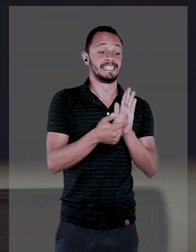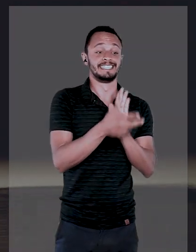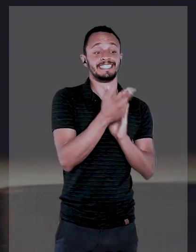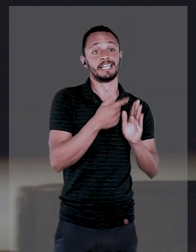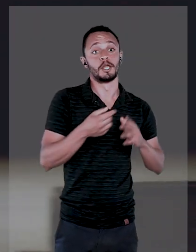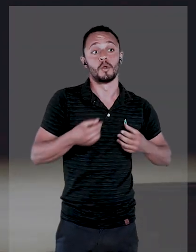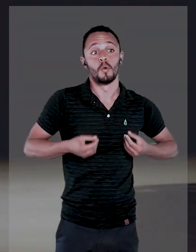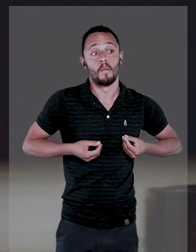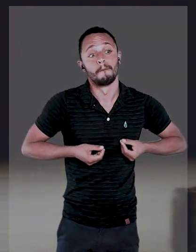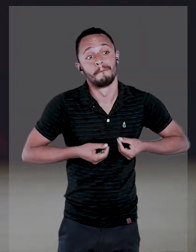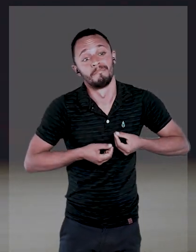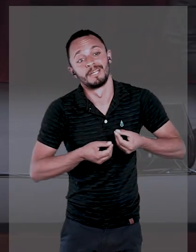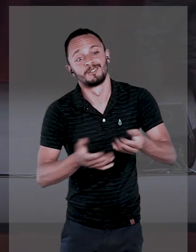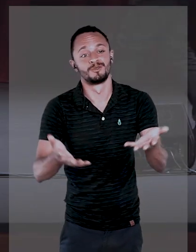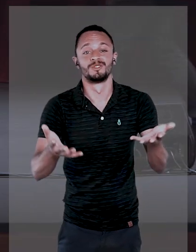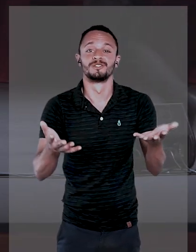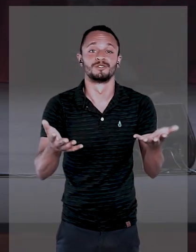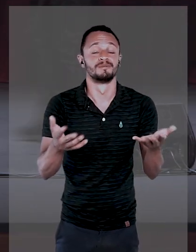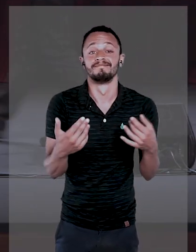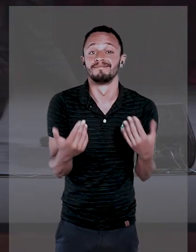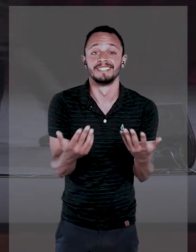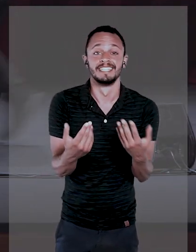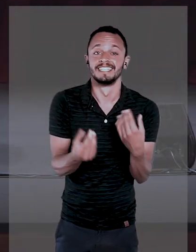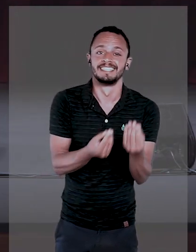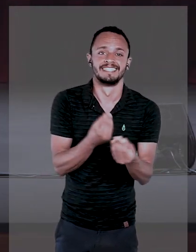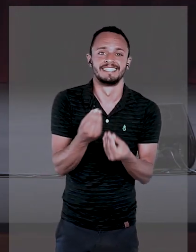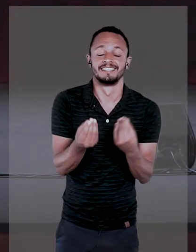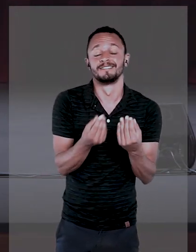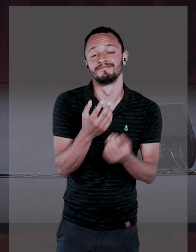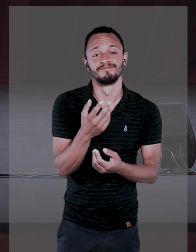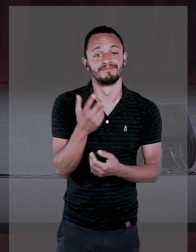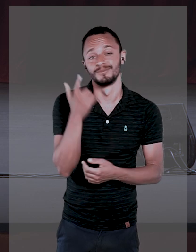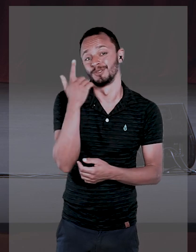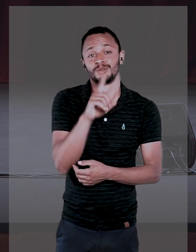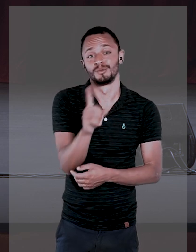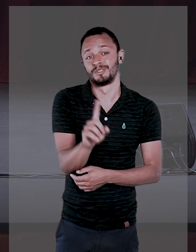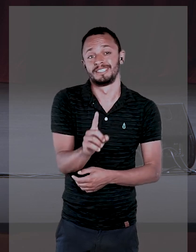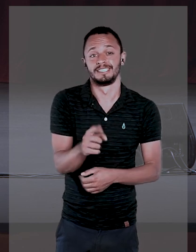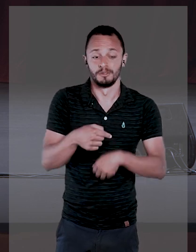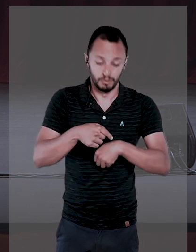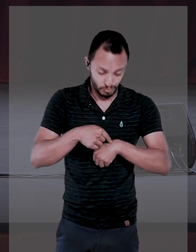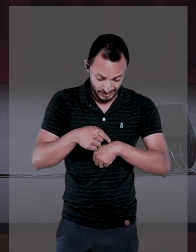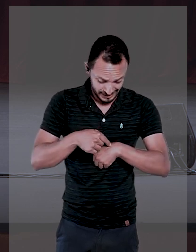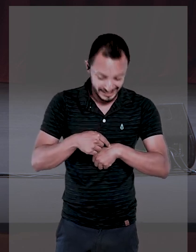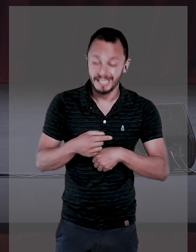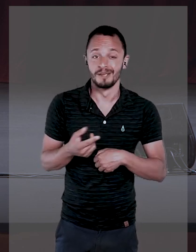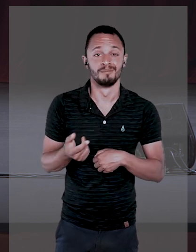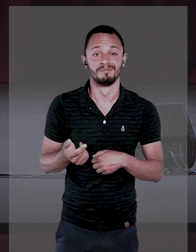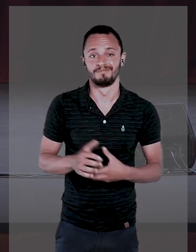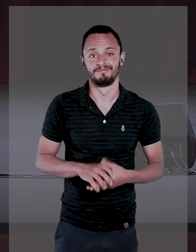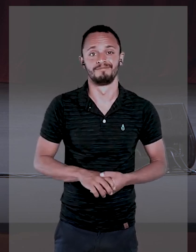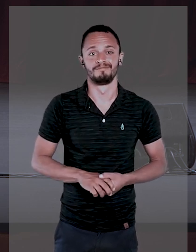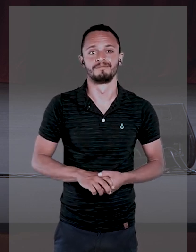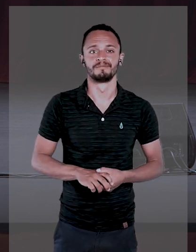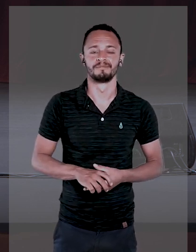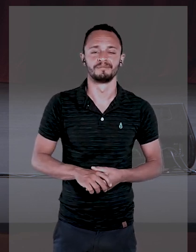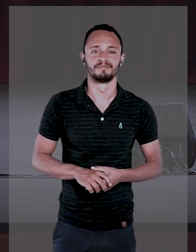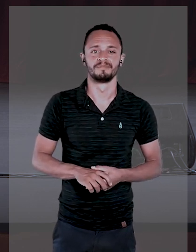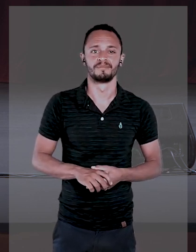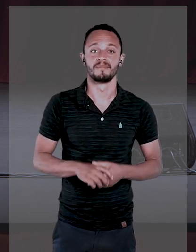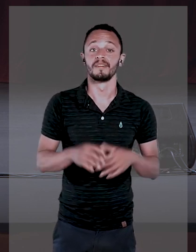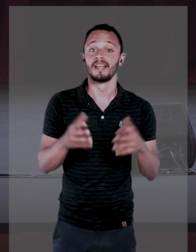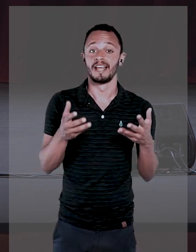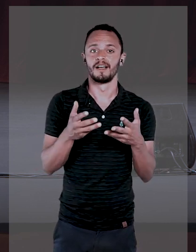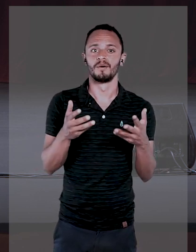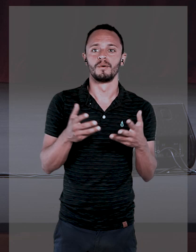Eu gosto de fazer. Eu adorava trazer desenhos para todos, eu adoraria. Ainda pensei em enlouquecer e ficar fazendo desenhos para todos, mas não dá, não